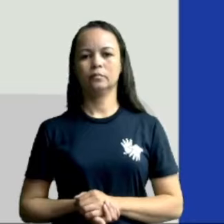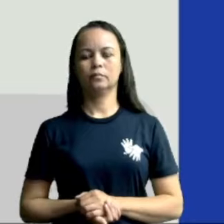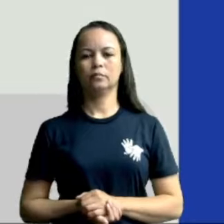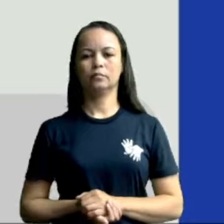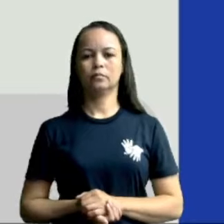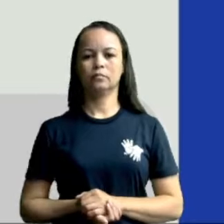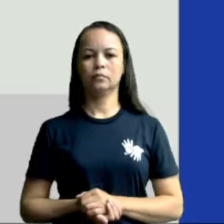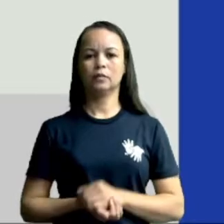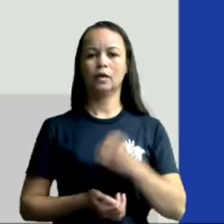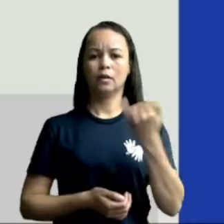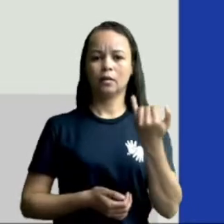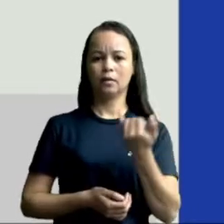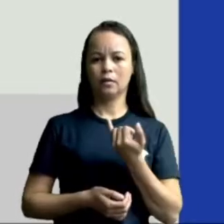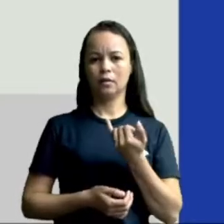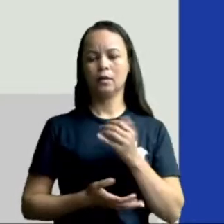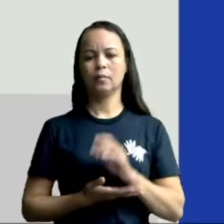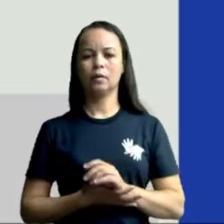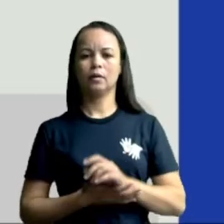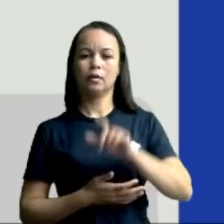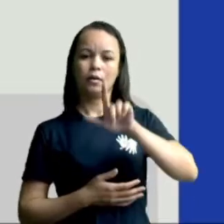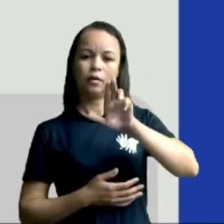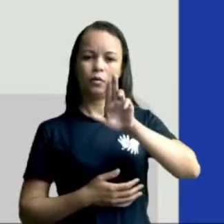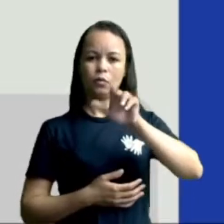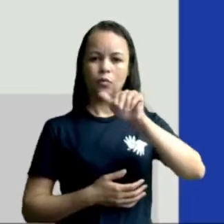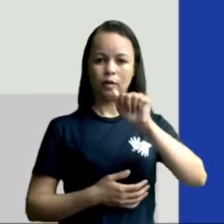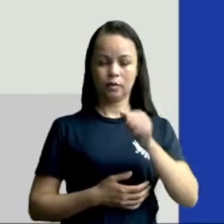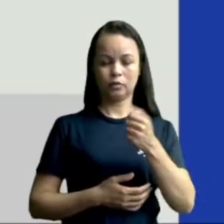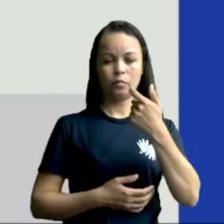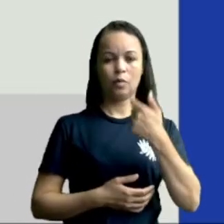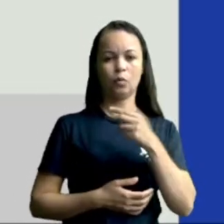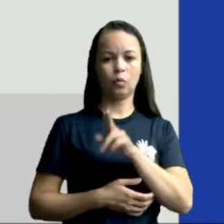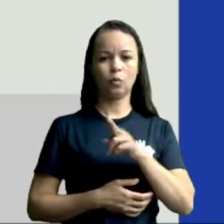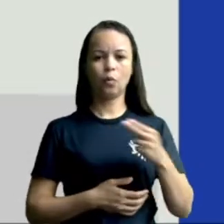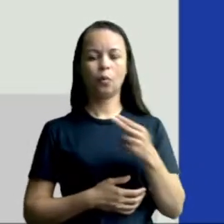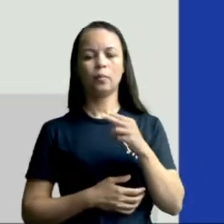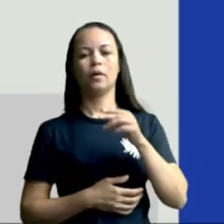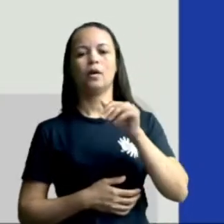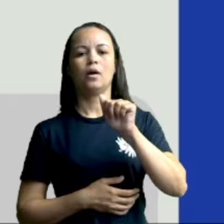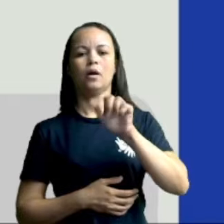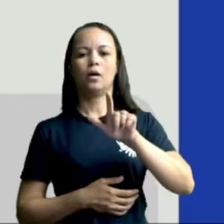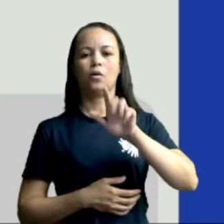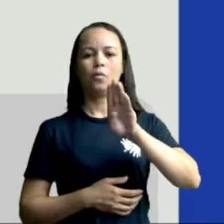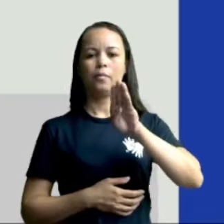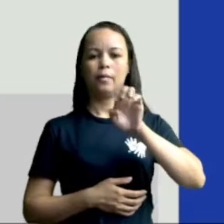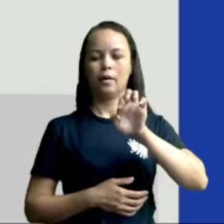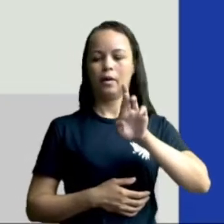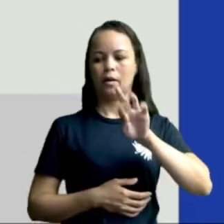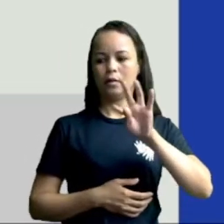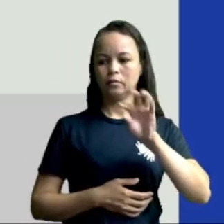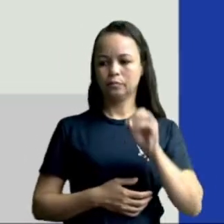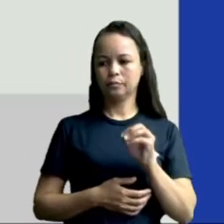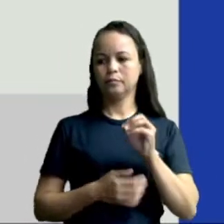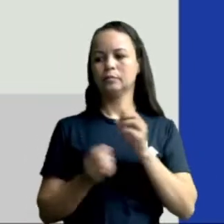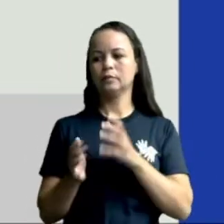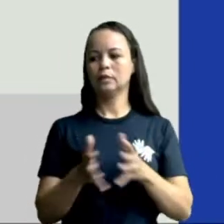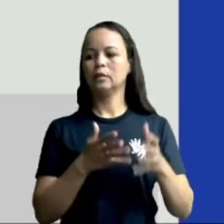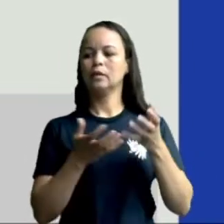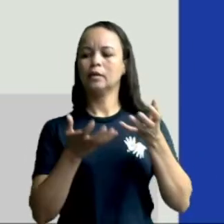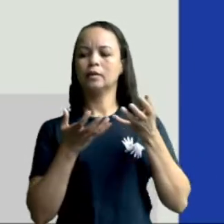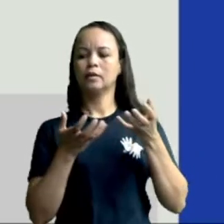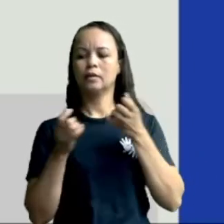Dígame. Hola Lucas, soy Alberto. Pensé que no estaría aún en casa. ¿Quería venir a